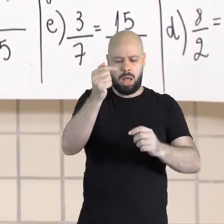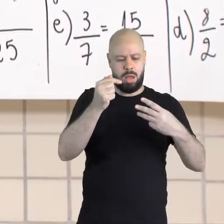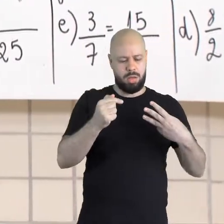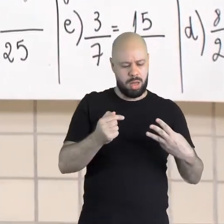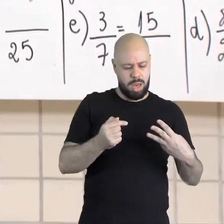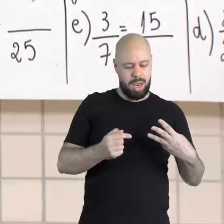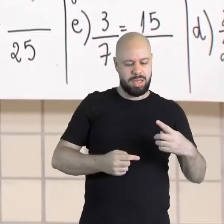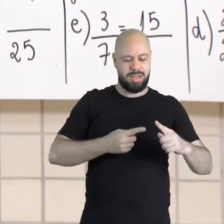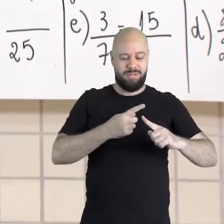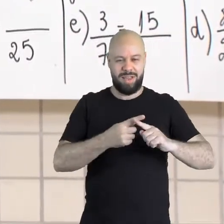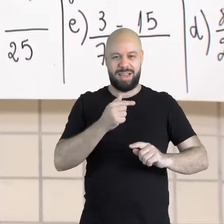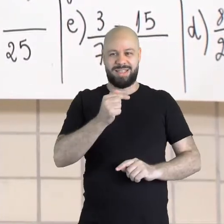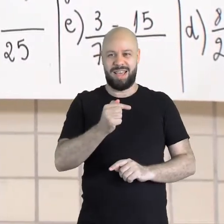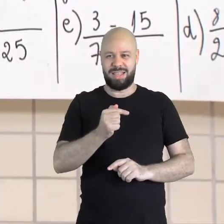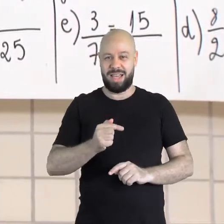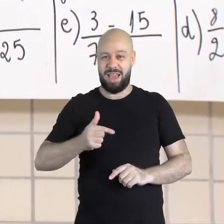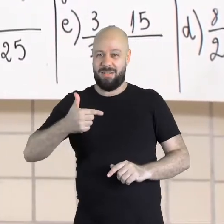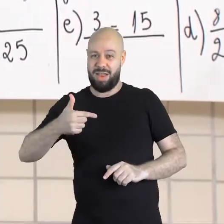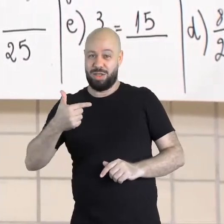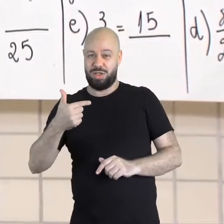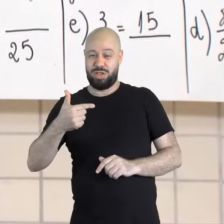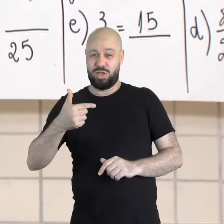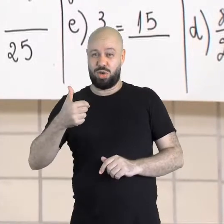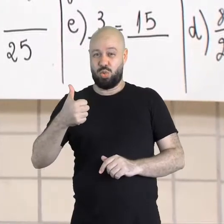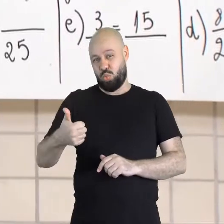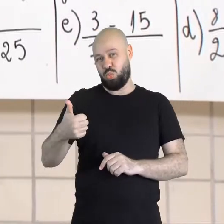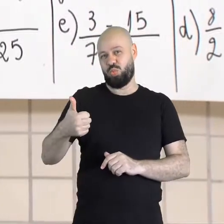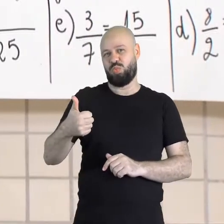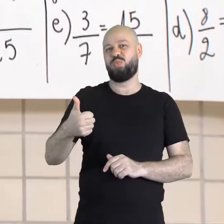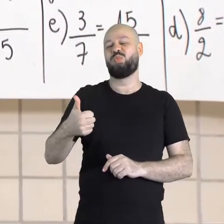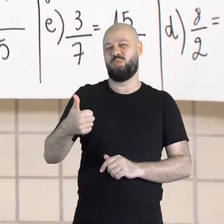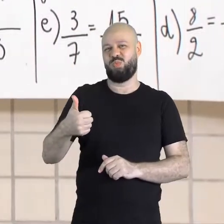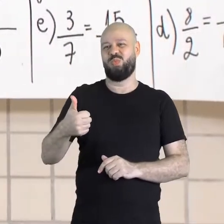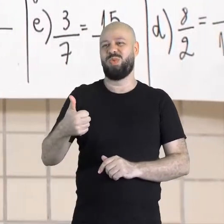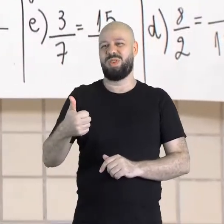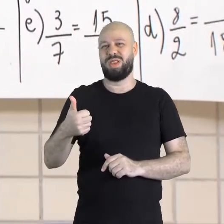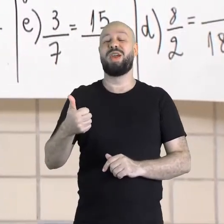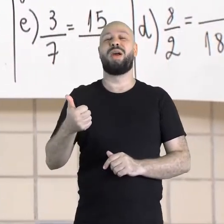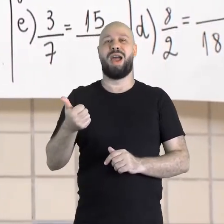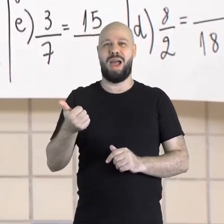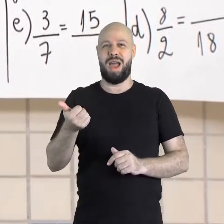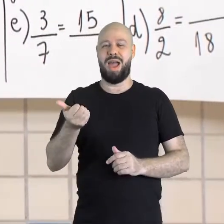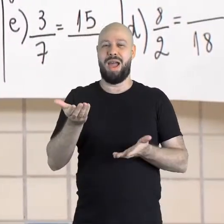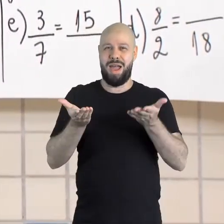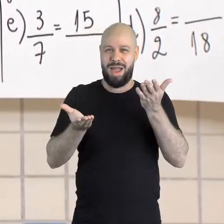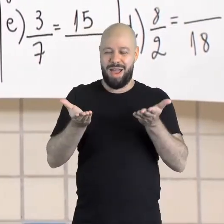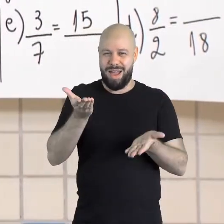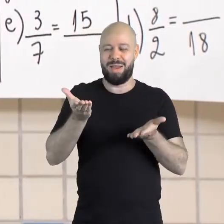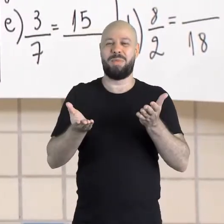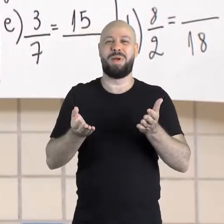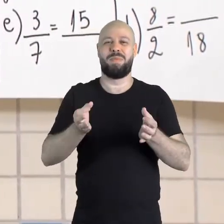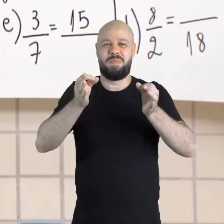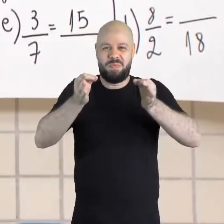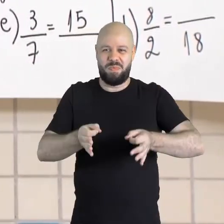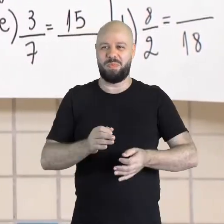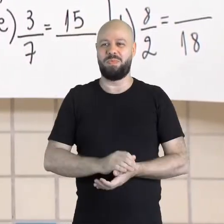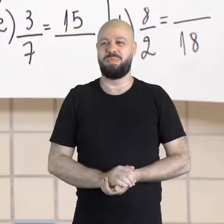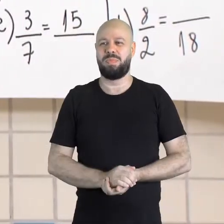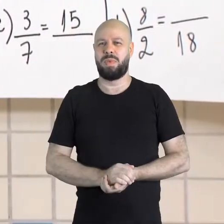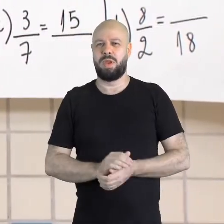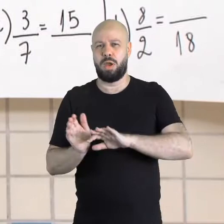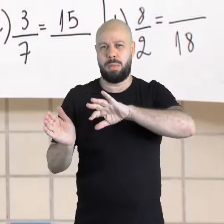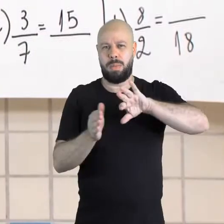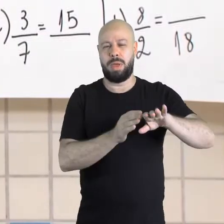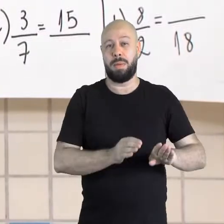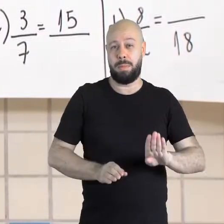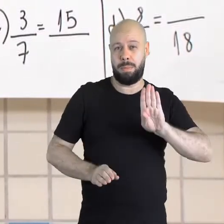faltava equivalente. Letrinha B, 2 quintos. Falta a